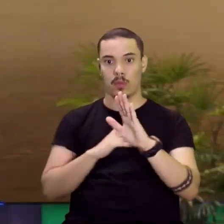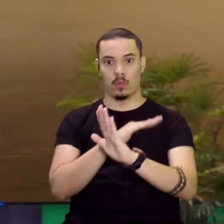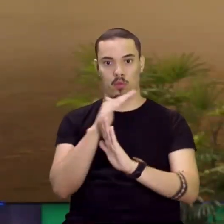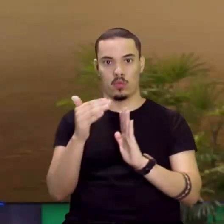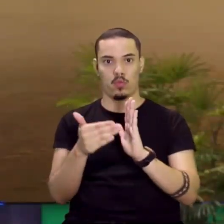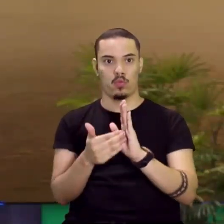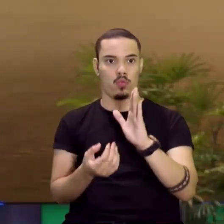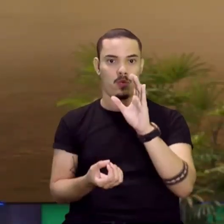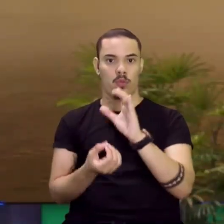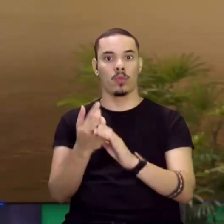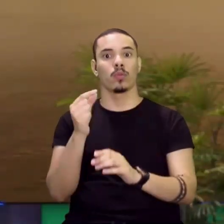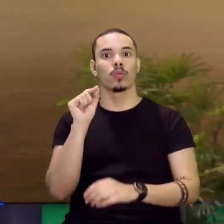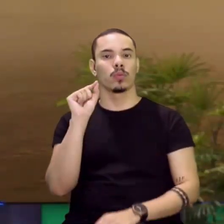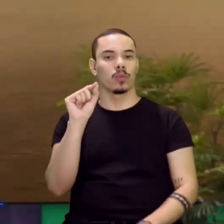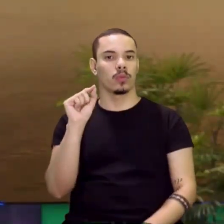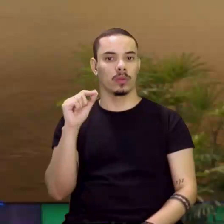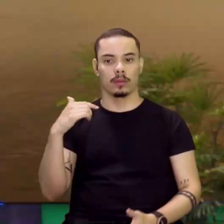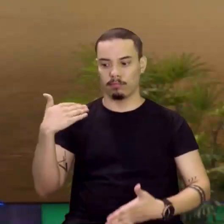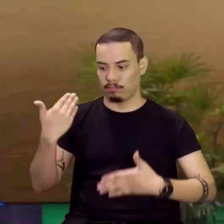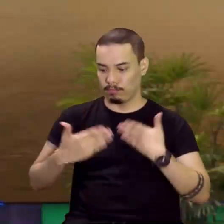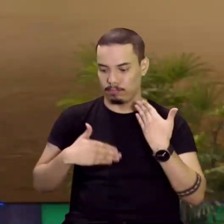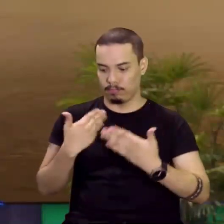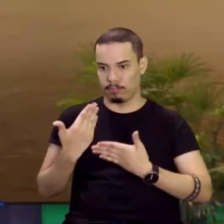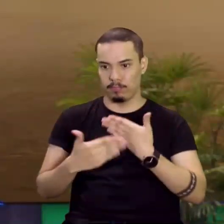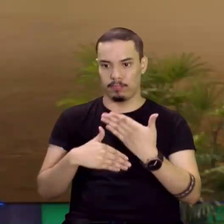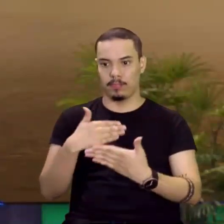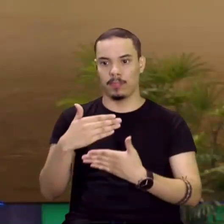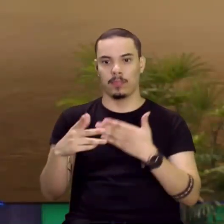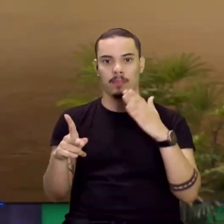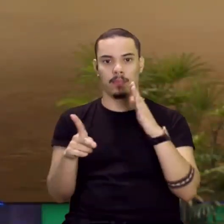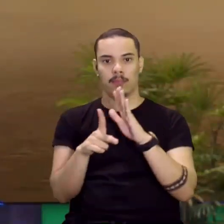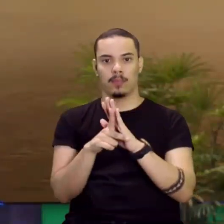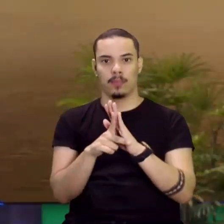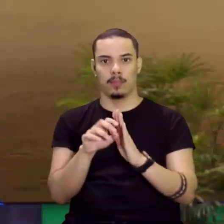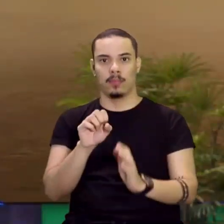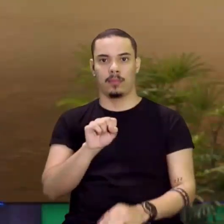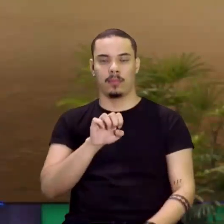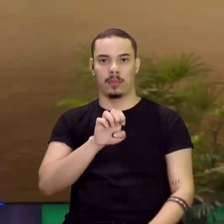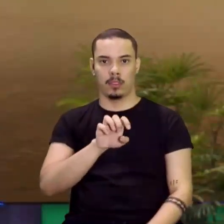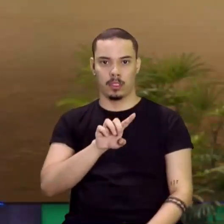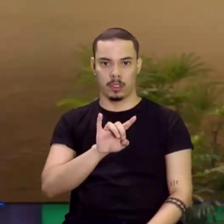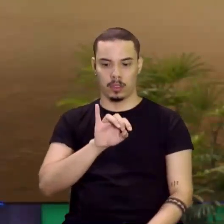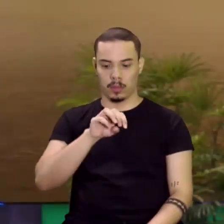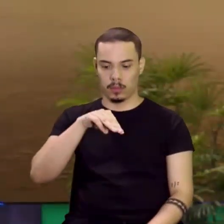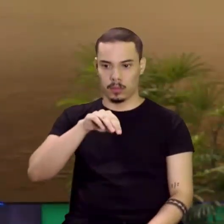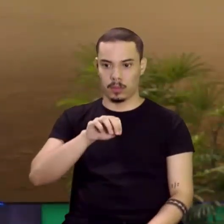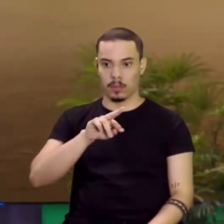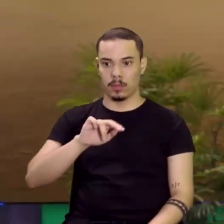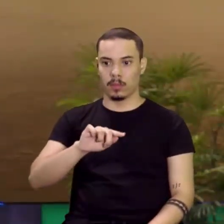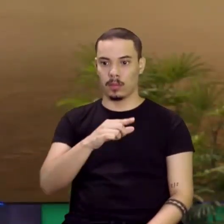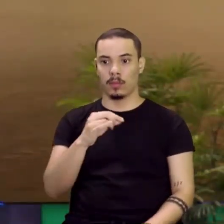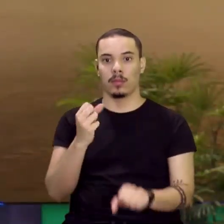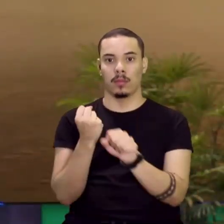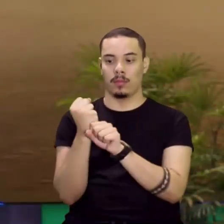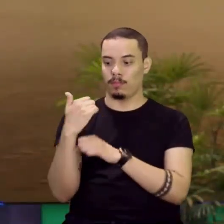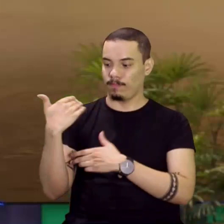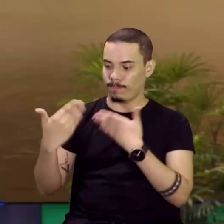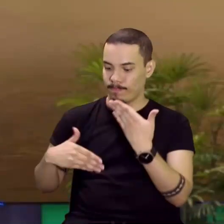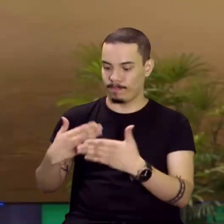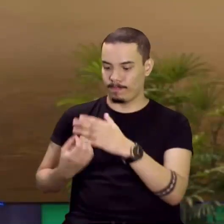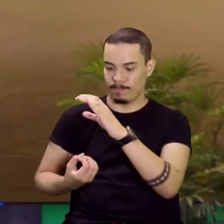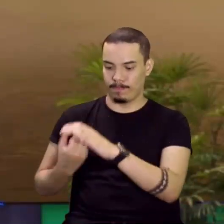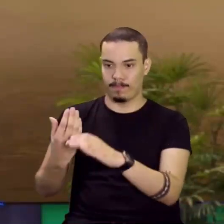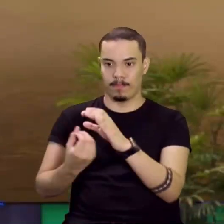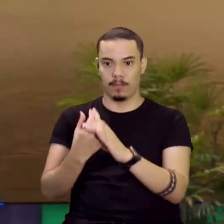origem a quê? A um processo de sedimentação que vai ocorrendo ao longo dos anos e vai dando